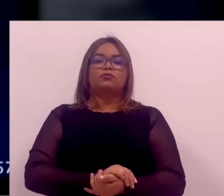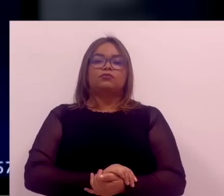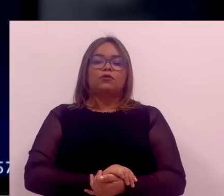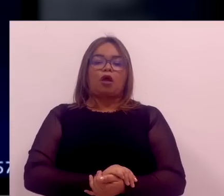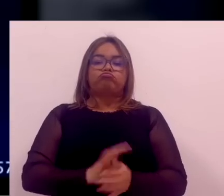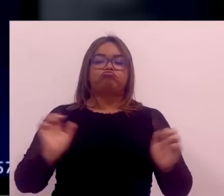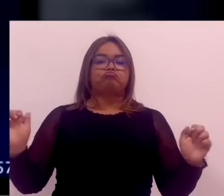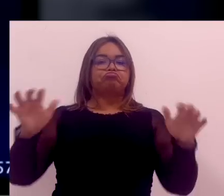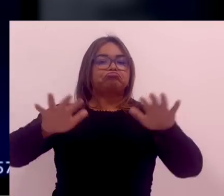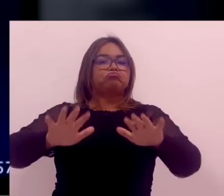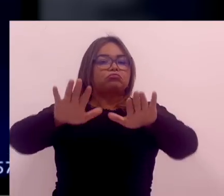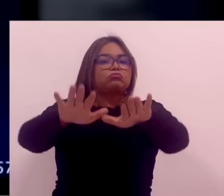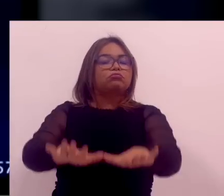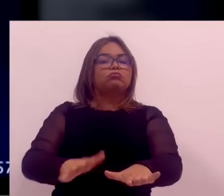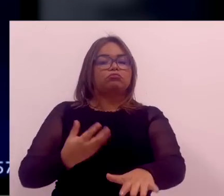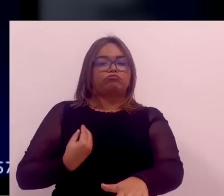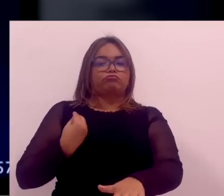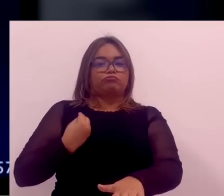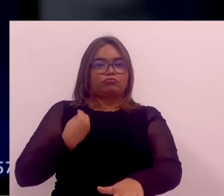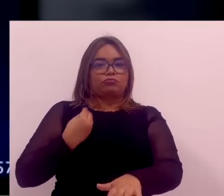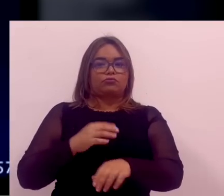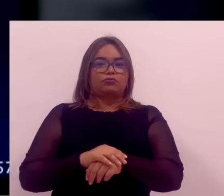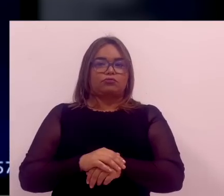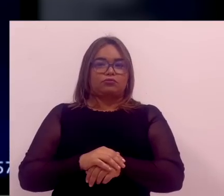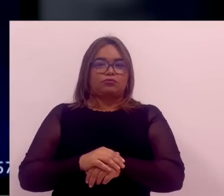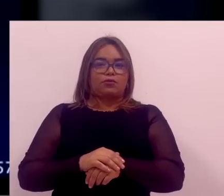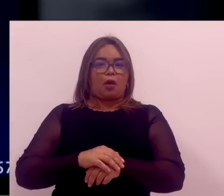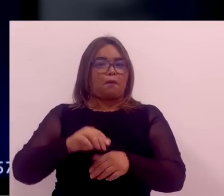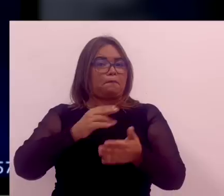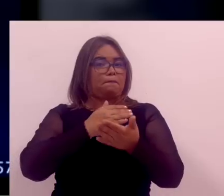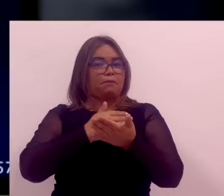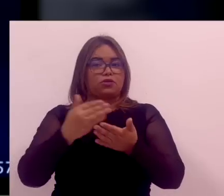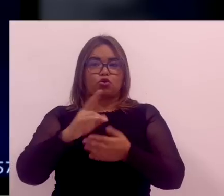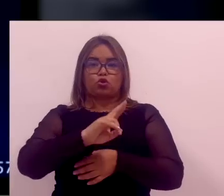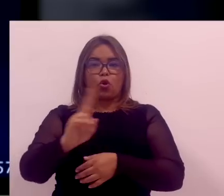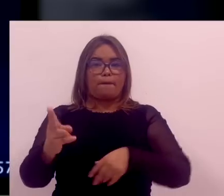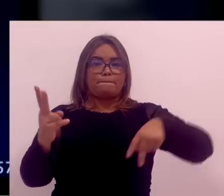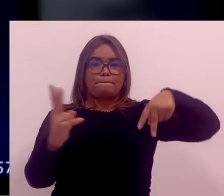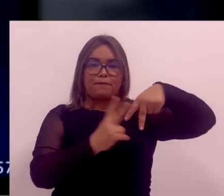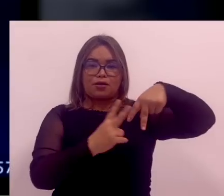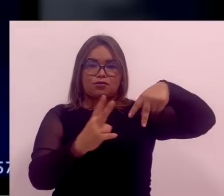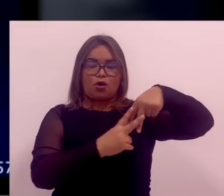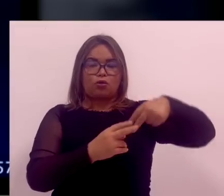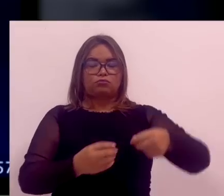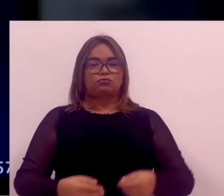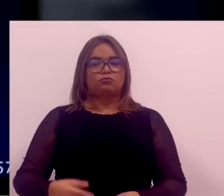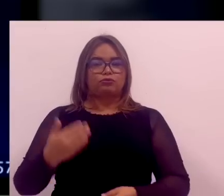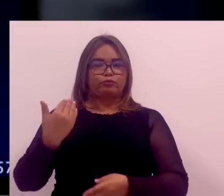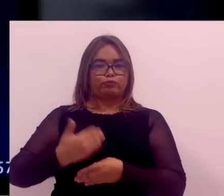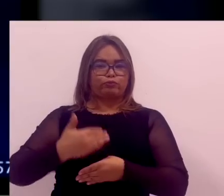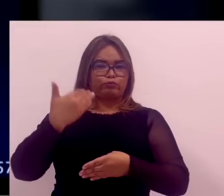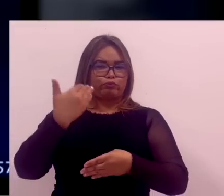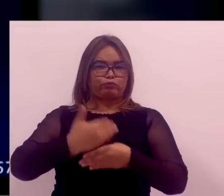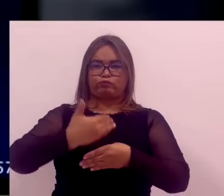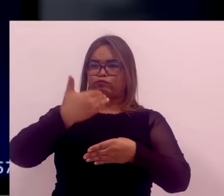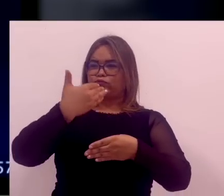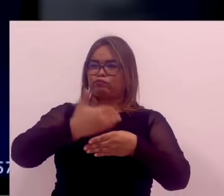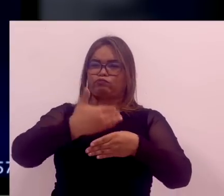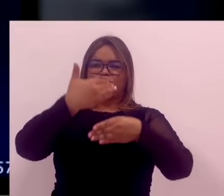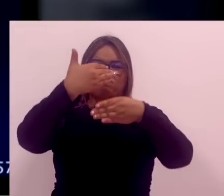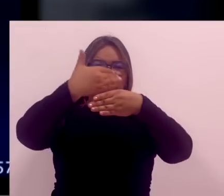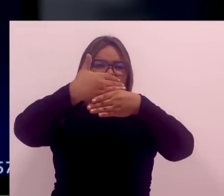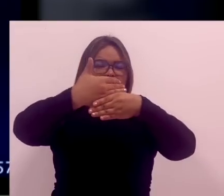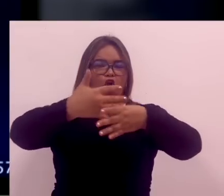habitaram ali, sendo os primeiros a receber o nome de maçons. Foi ali que eles construíram a sua grande torre